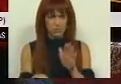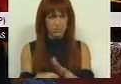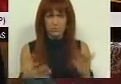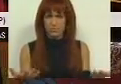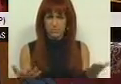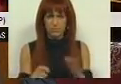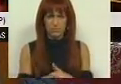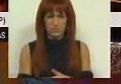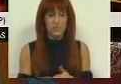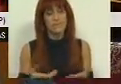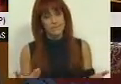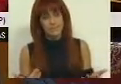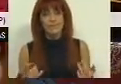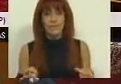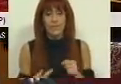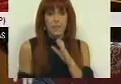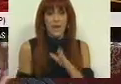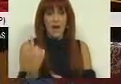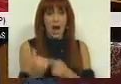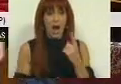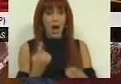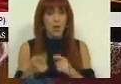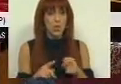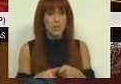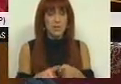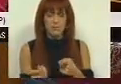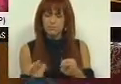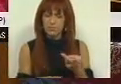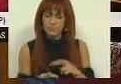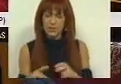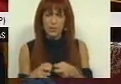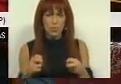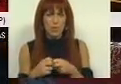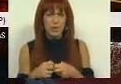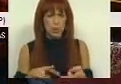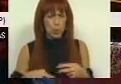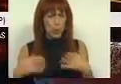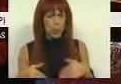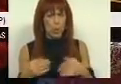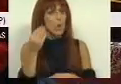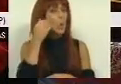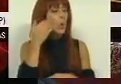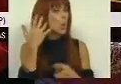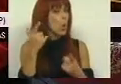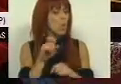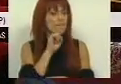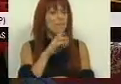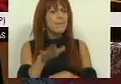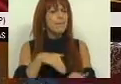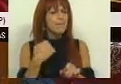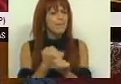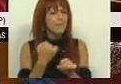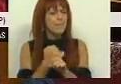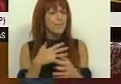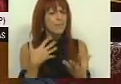que é inegável, que cria algumas distorções, graves distorções na forma como será prestado o